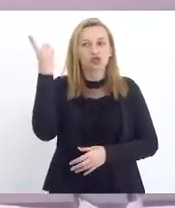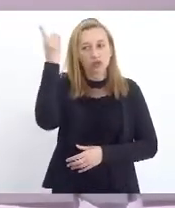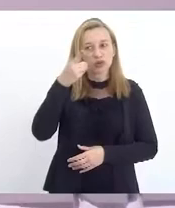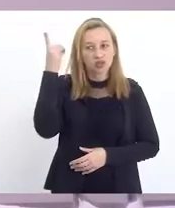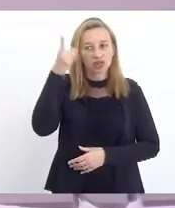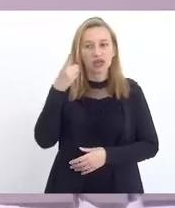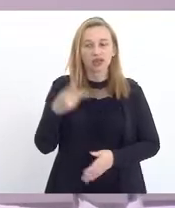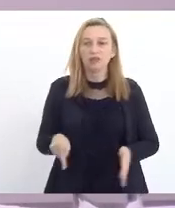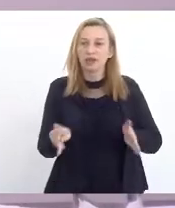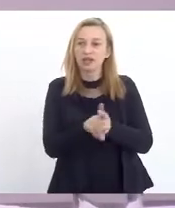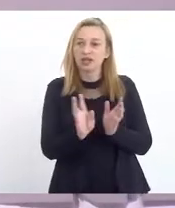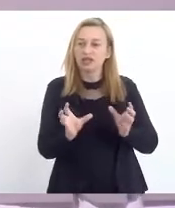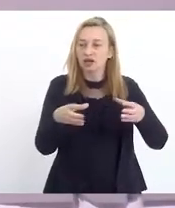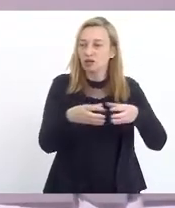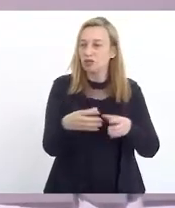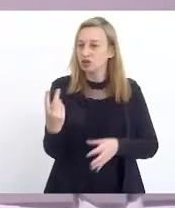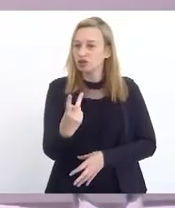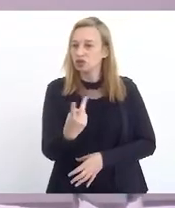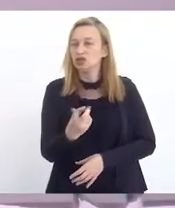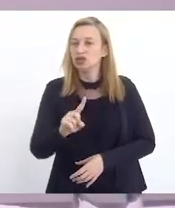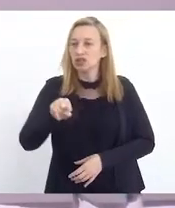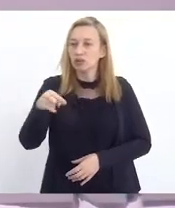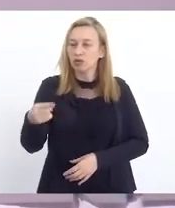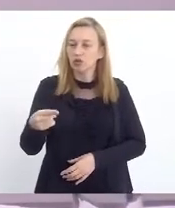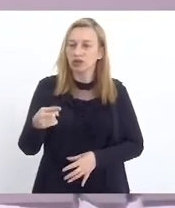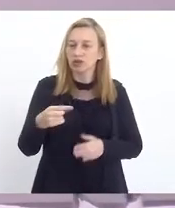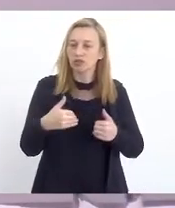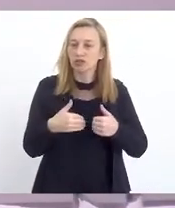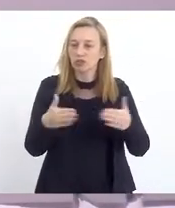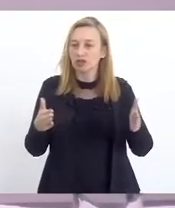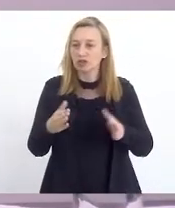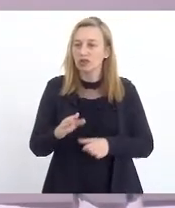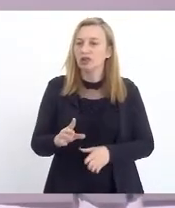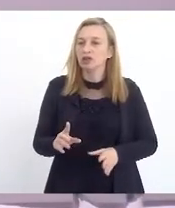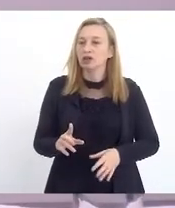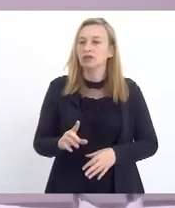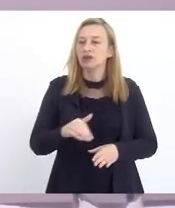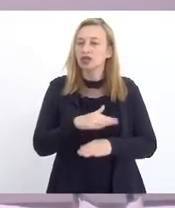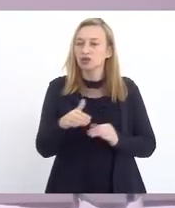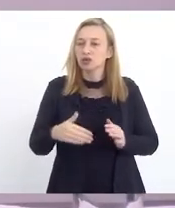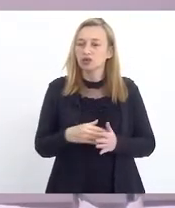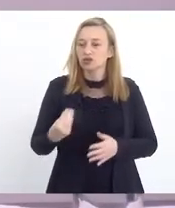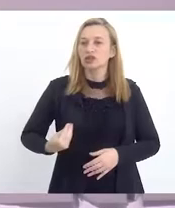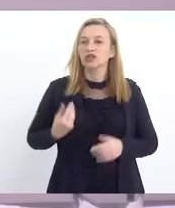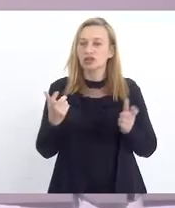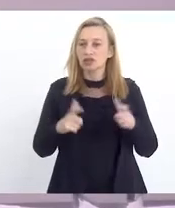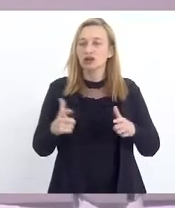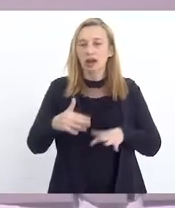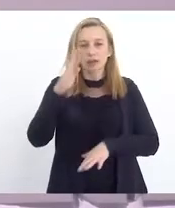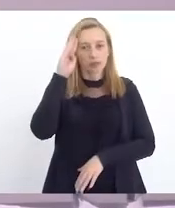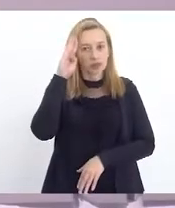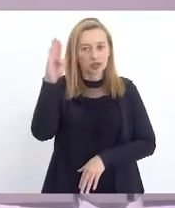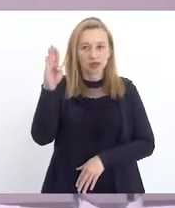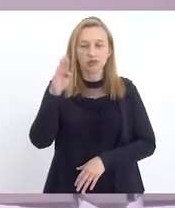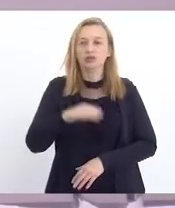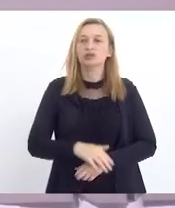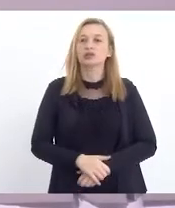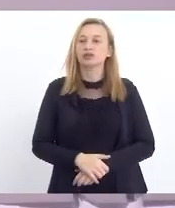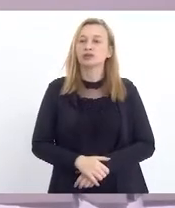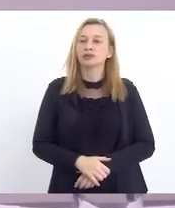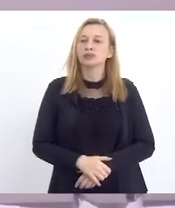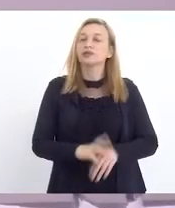fazem parte das duas comissões e depois nós vamos abrir para as autoridades aqui presentes, principalmente aquelas